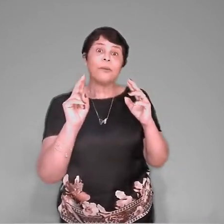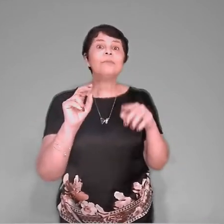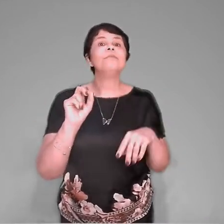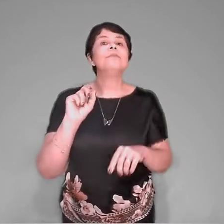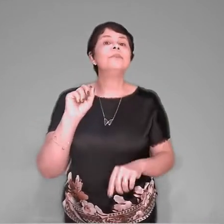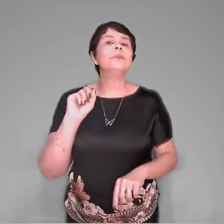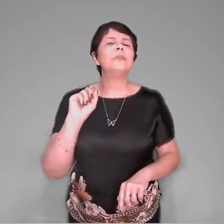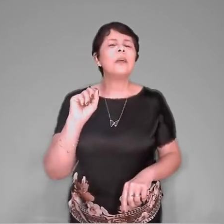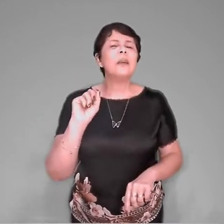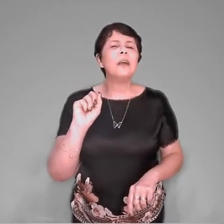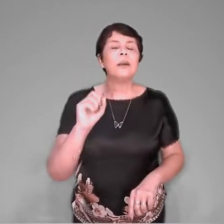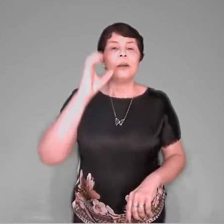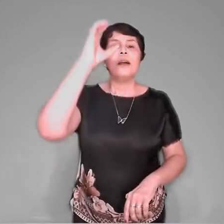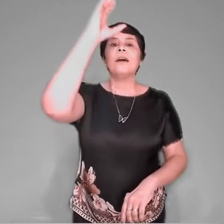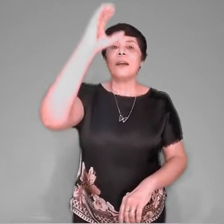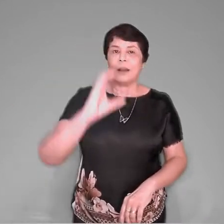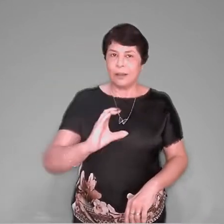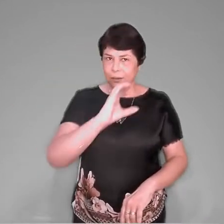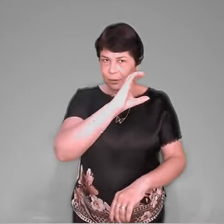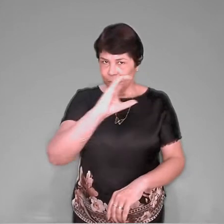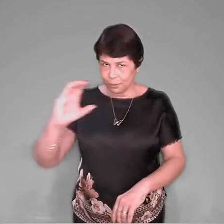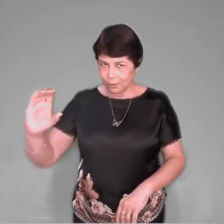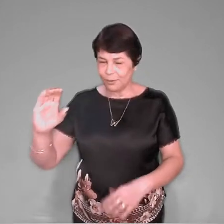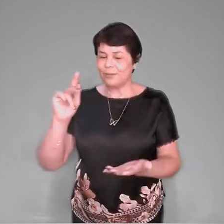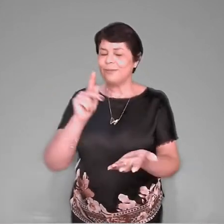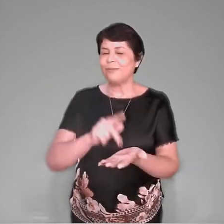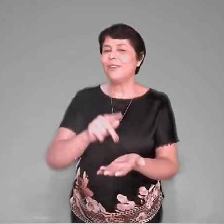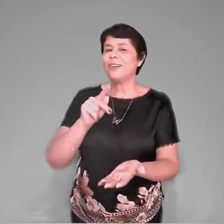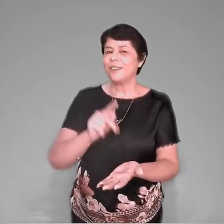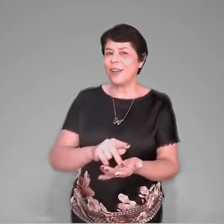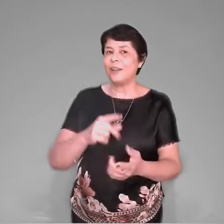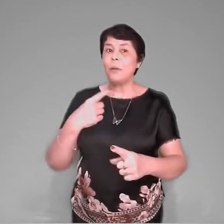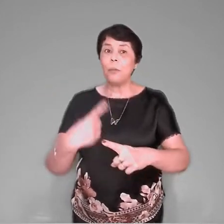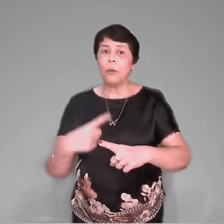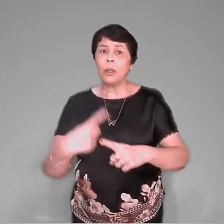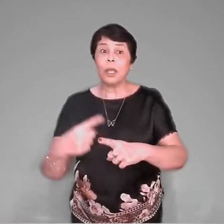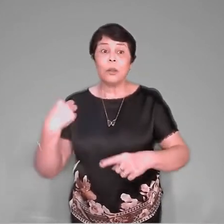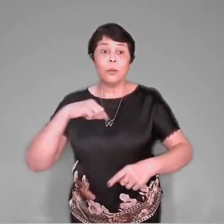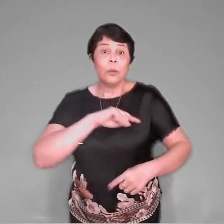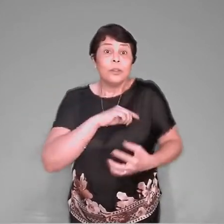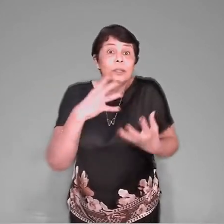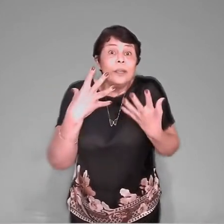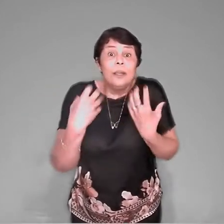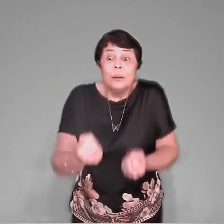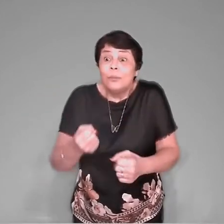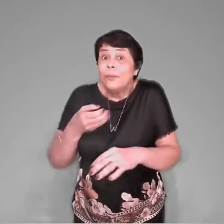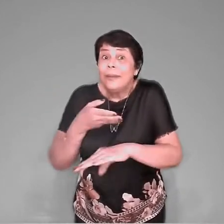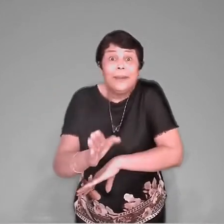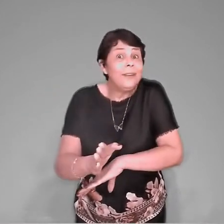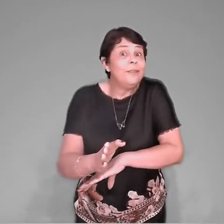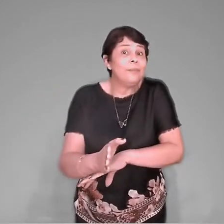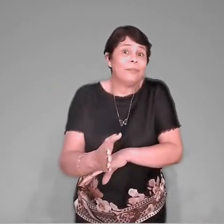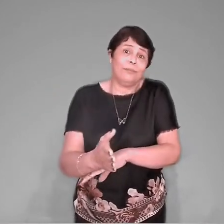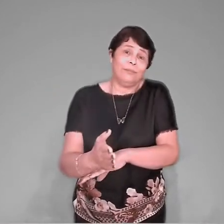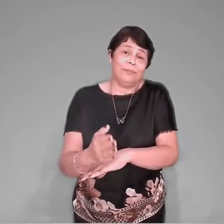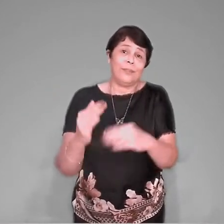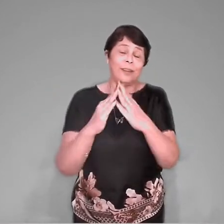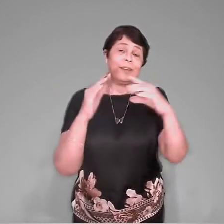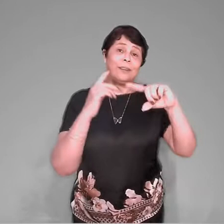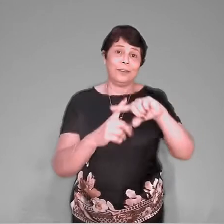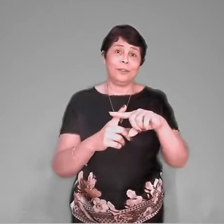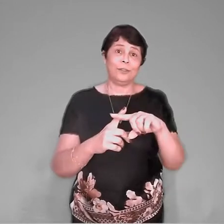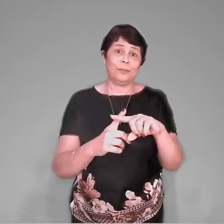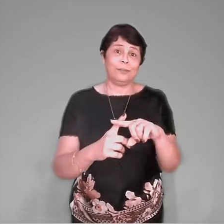eu falo isso? Porque eu mesmo, Cícero, sinto a necessidade tremenda de ir ao templo